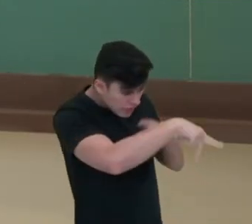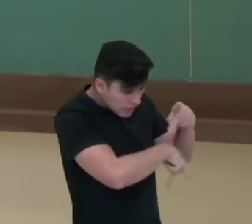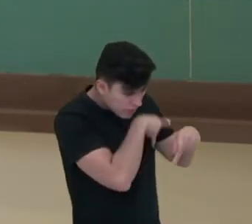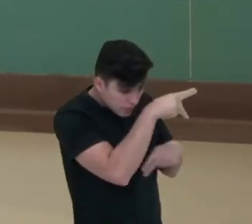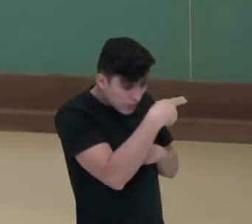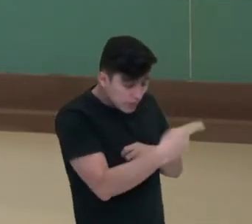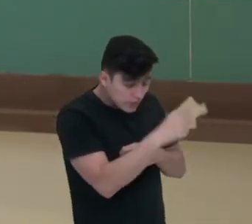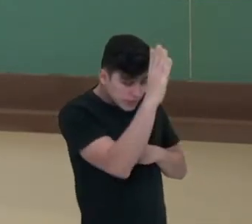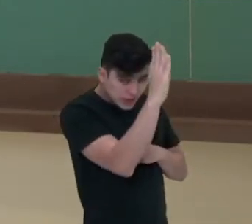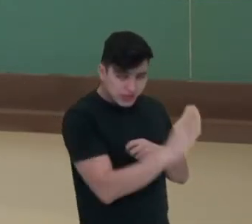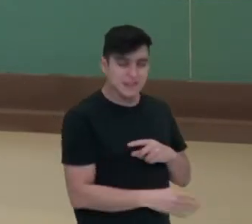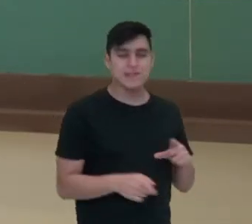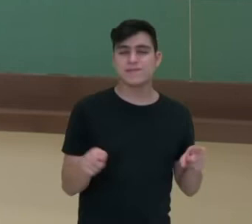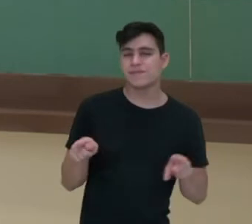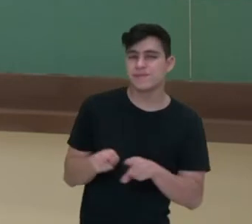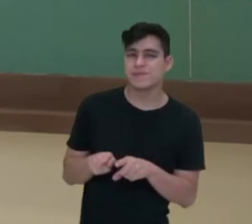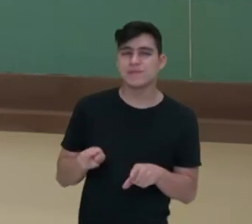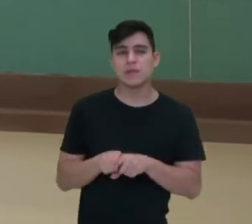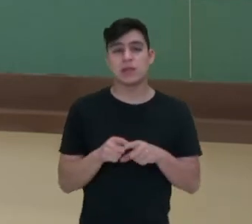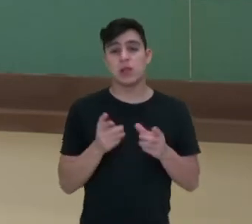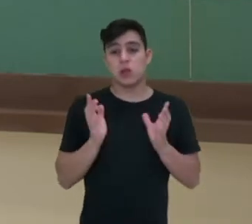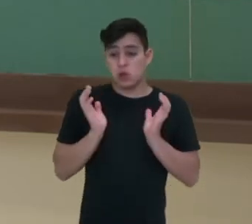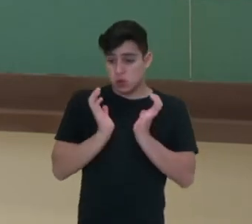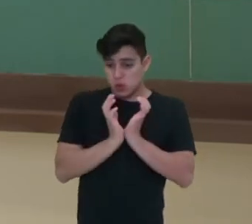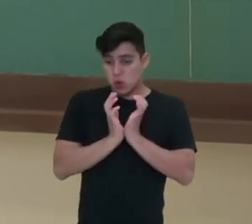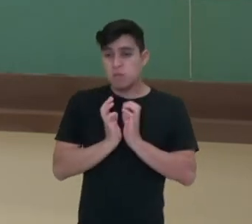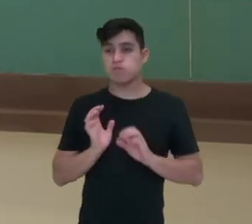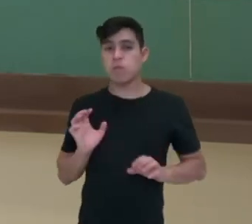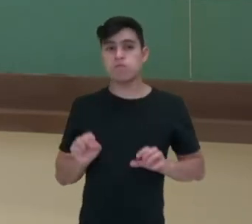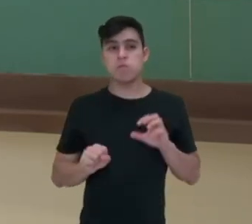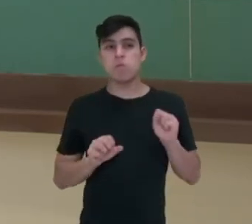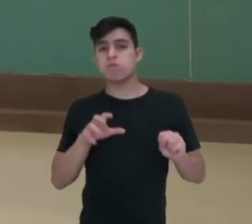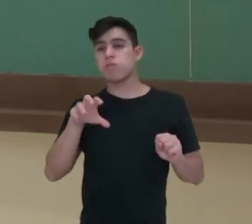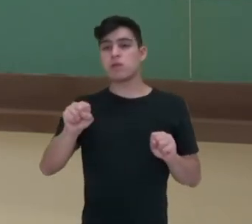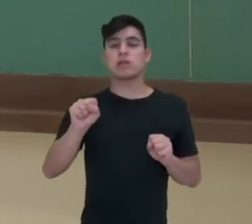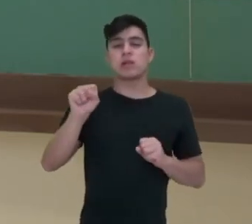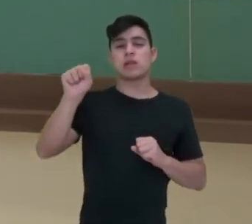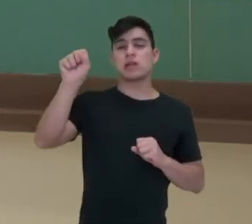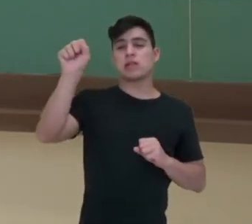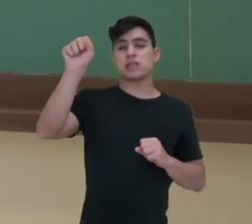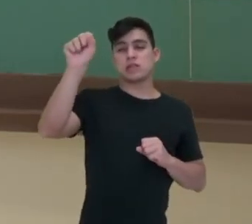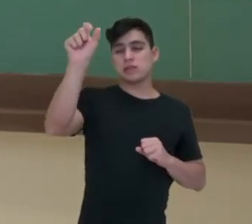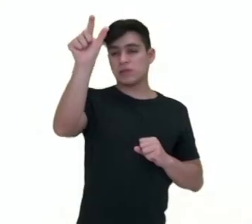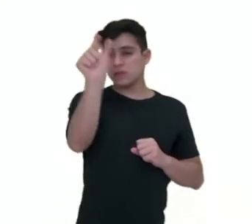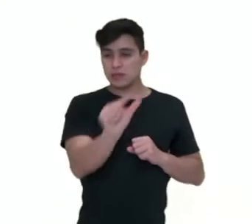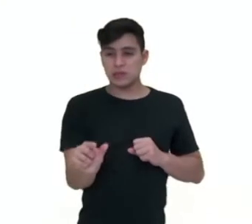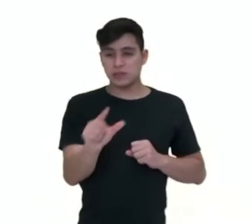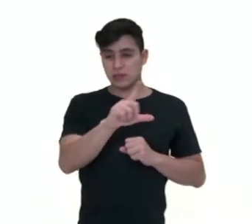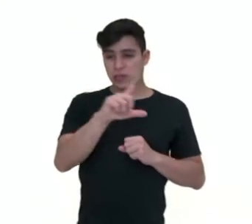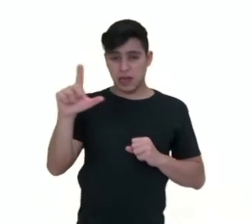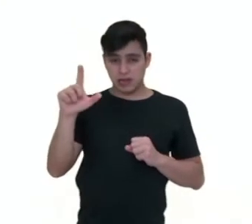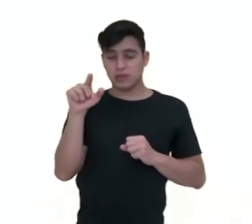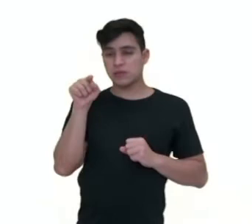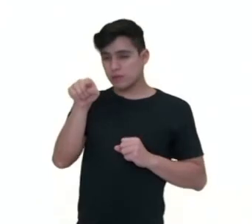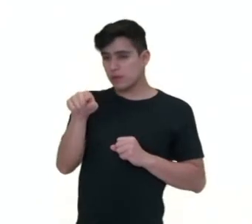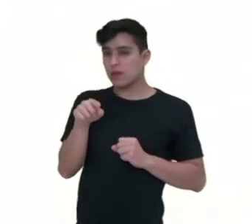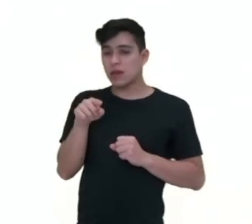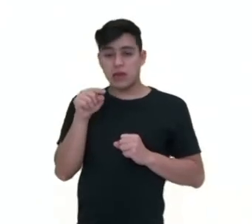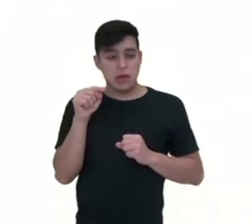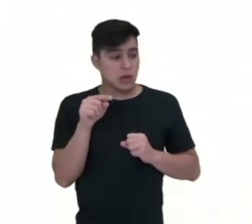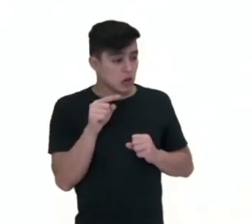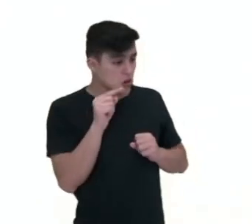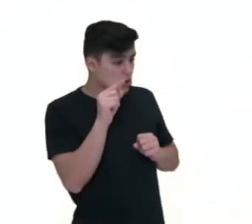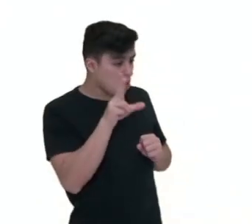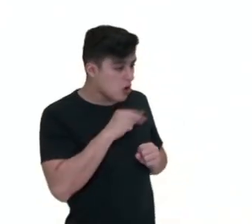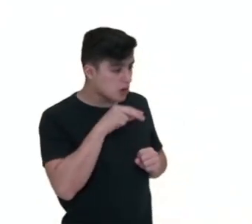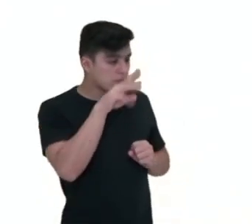aí também as drogas do sertão, que eram os produtos nativos do Brasil e que não existiam na Europa e que eram muito